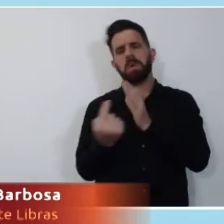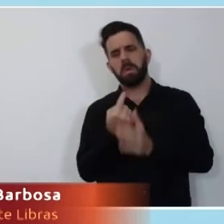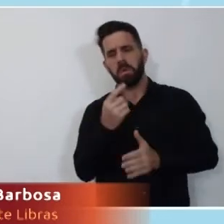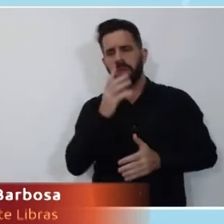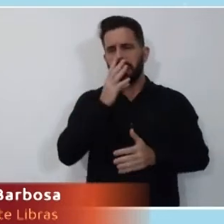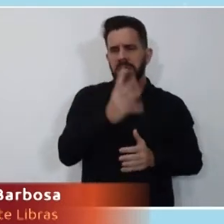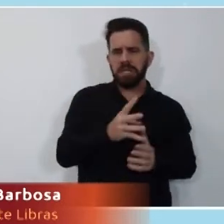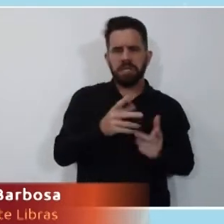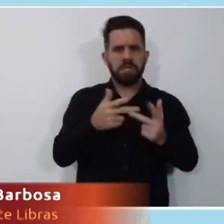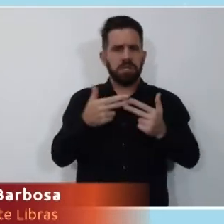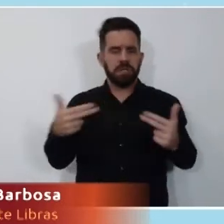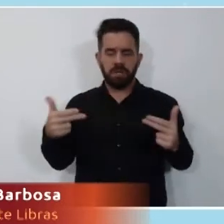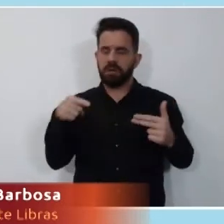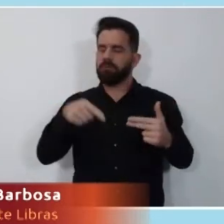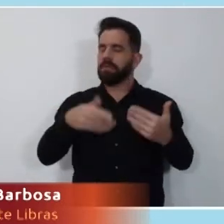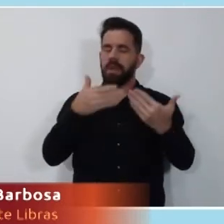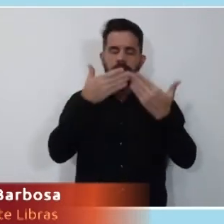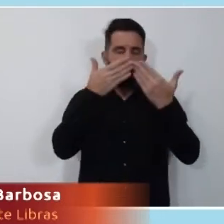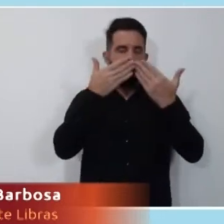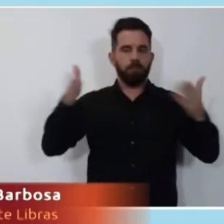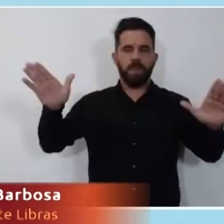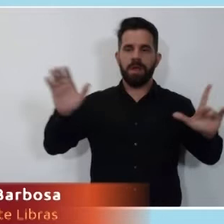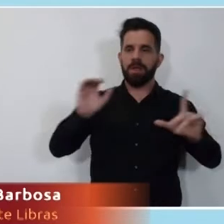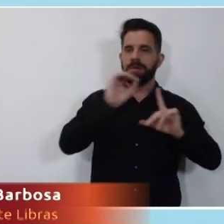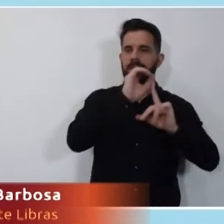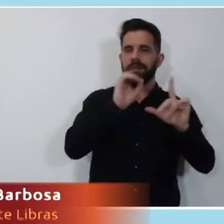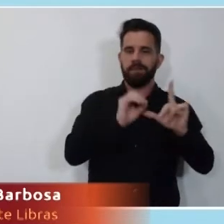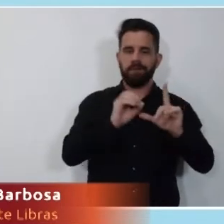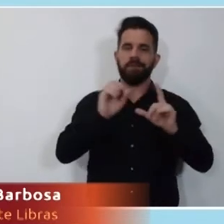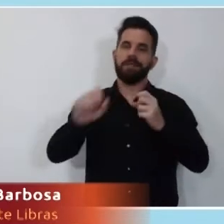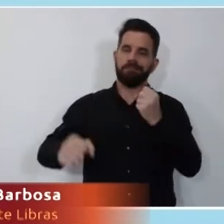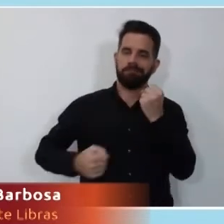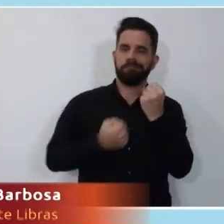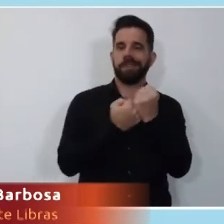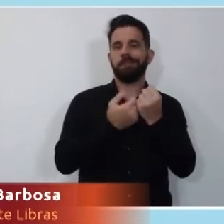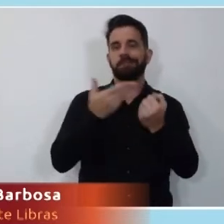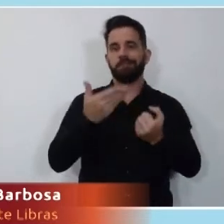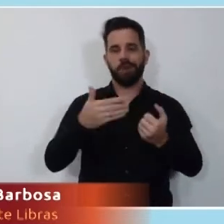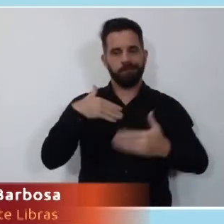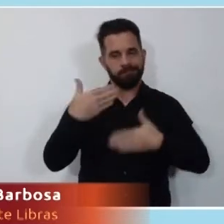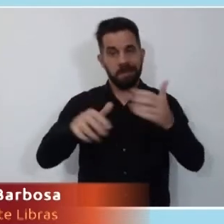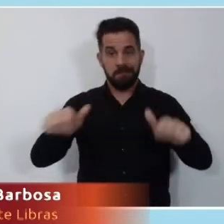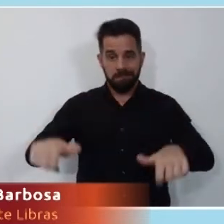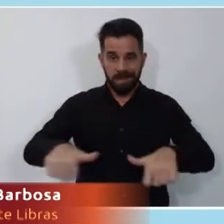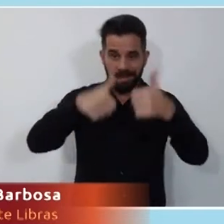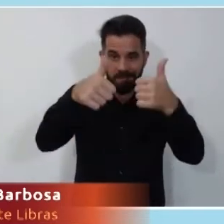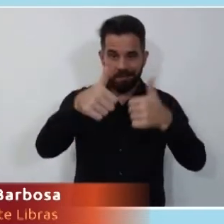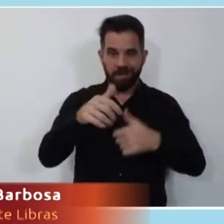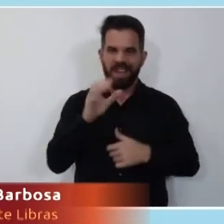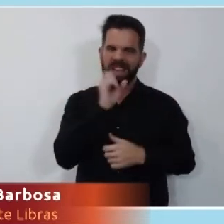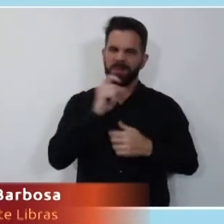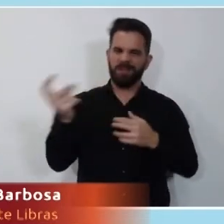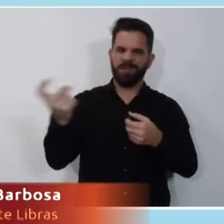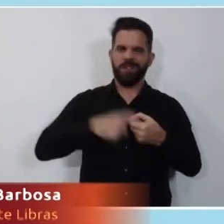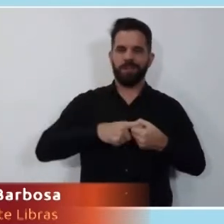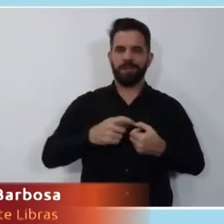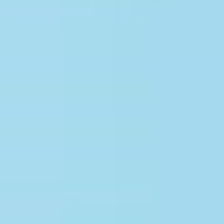TV UFG está sempre aberta para receber a sua contribuição. Daqui a pouquinho a gente volta com Conexões.